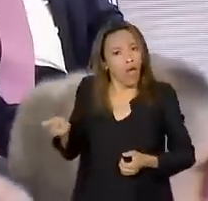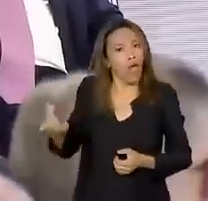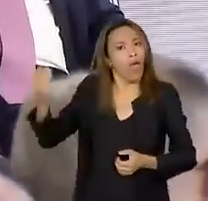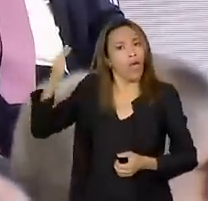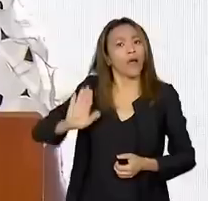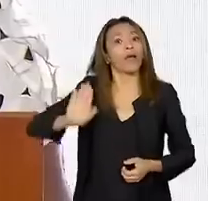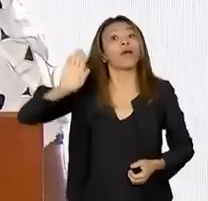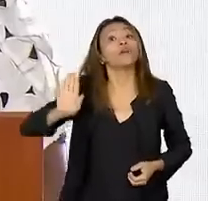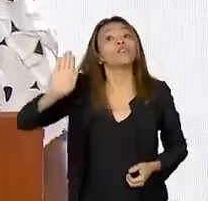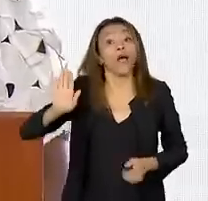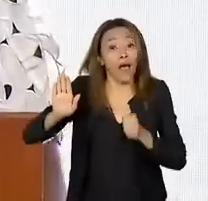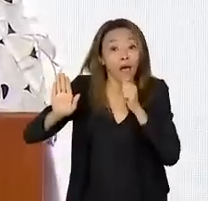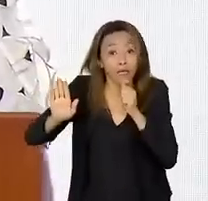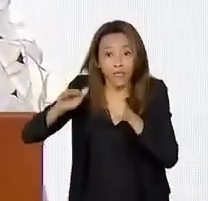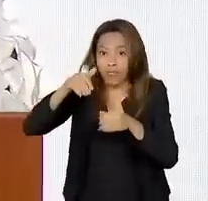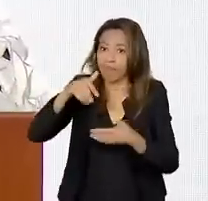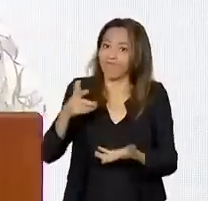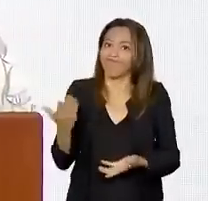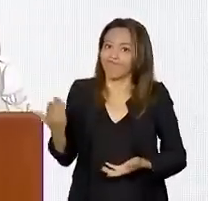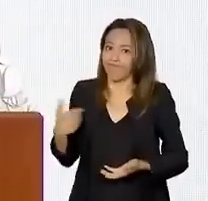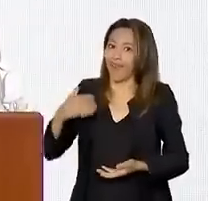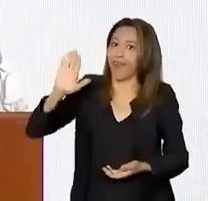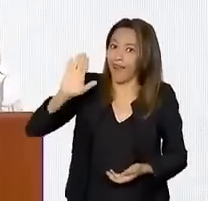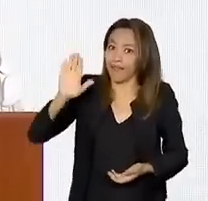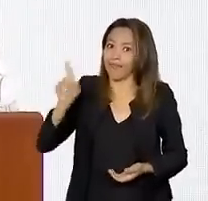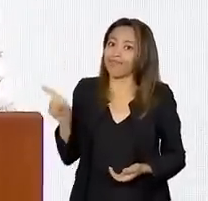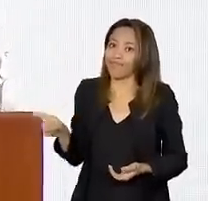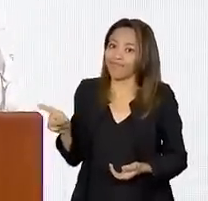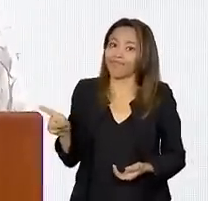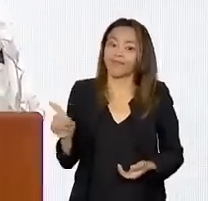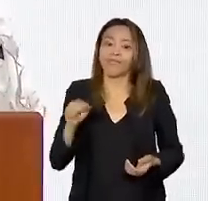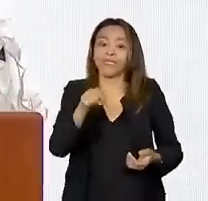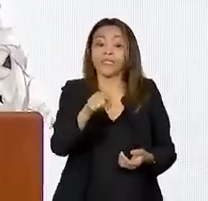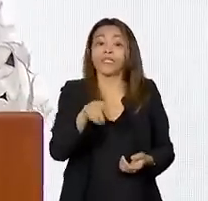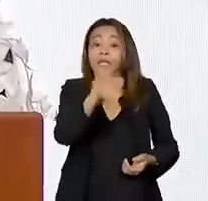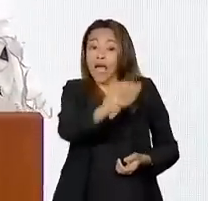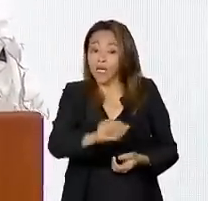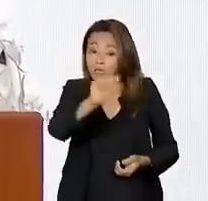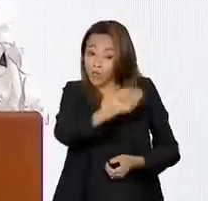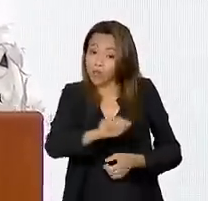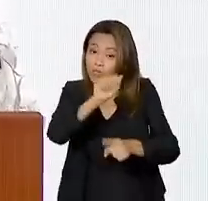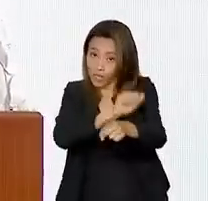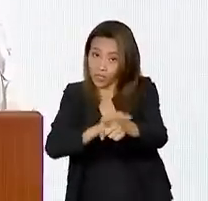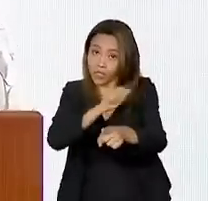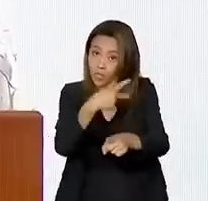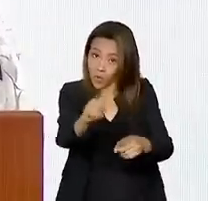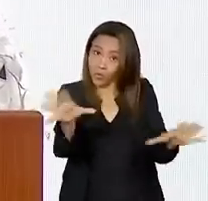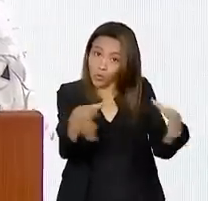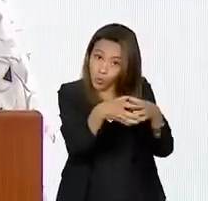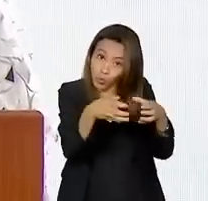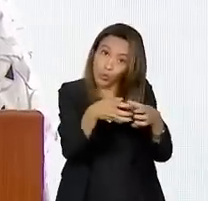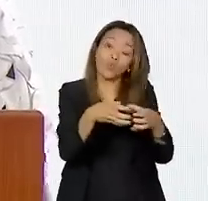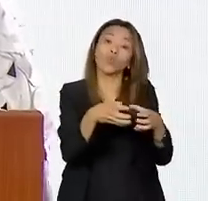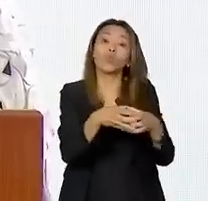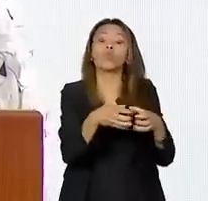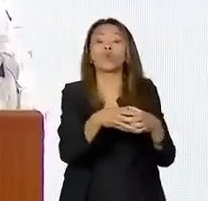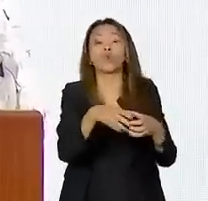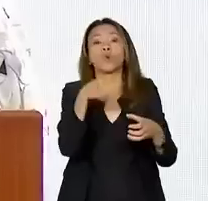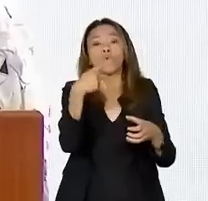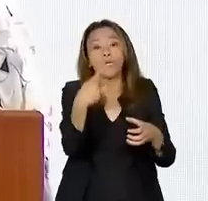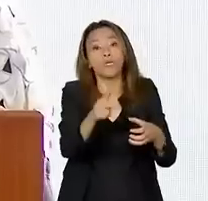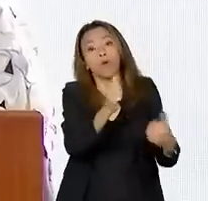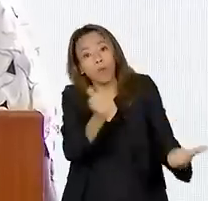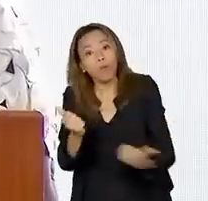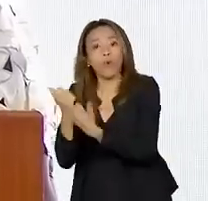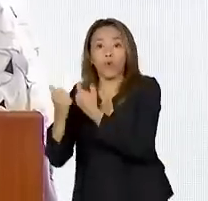candidato ainda, o meu portador da Associação de Chagas deu o maior apoio lá em Sapopemba e